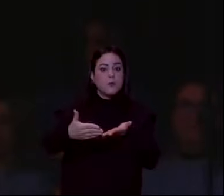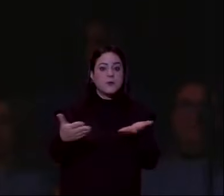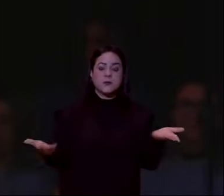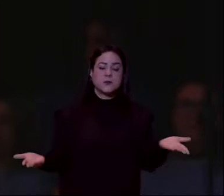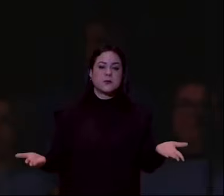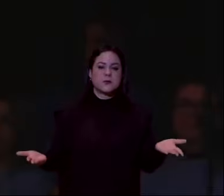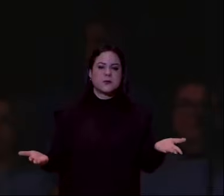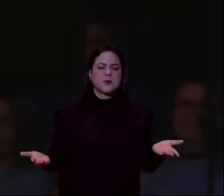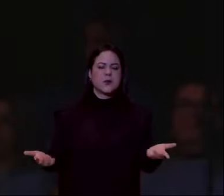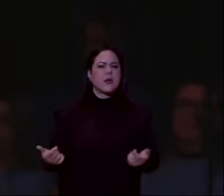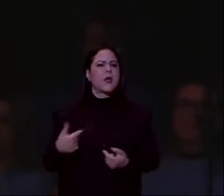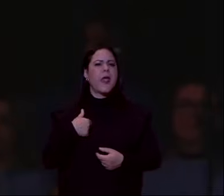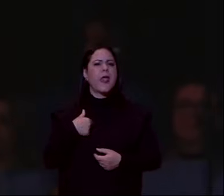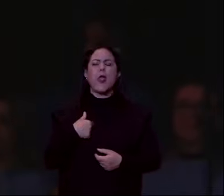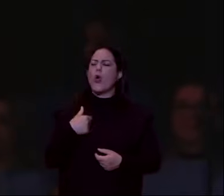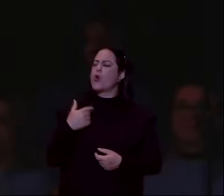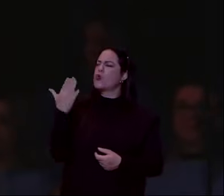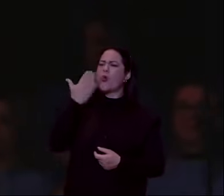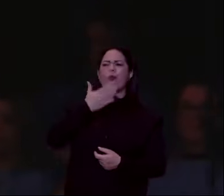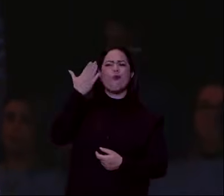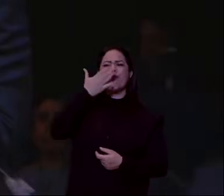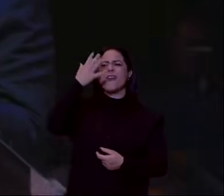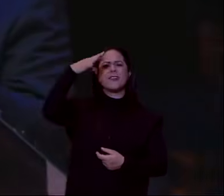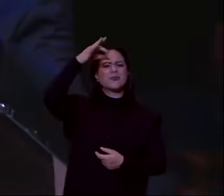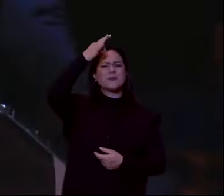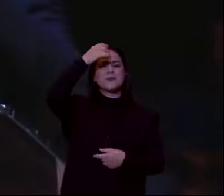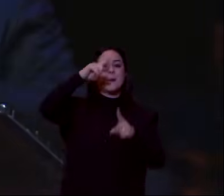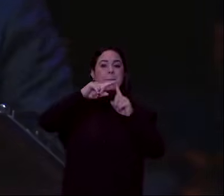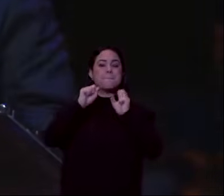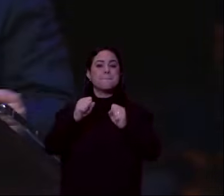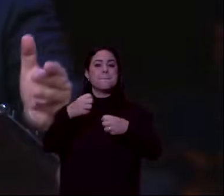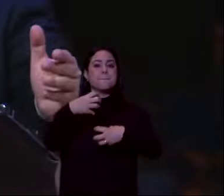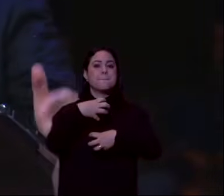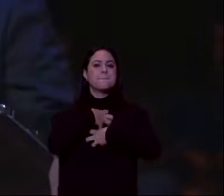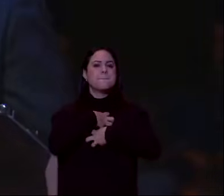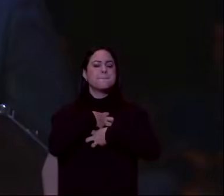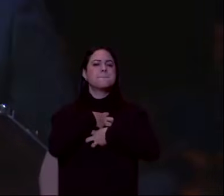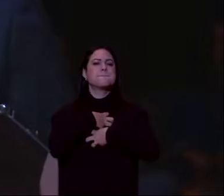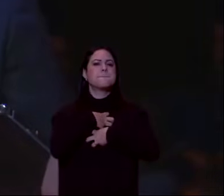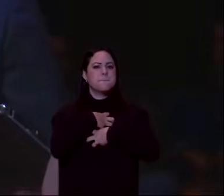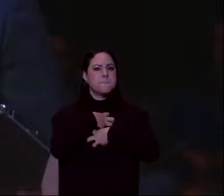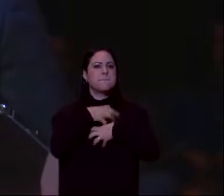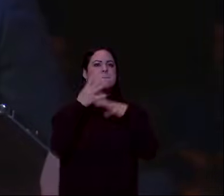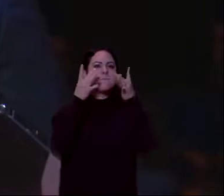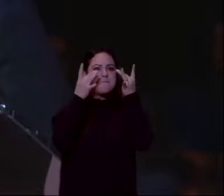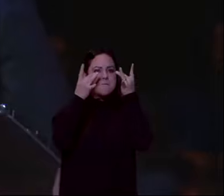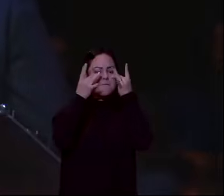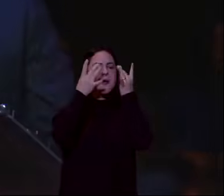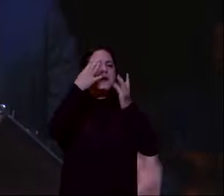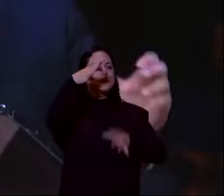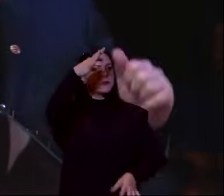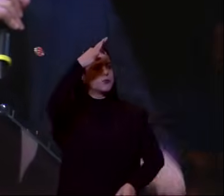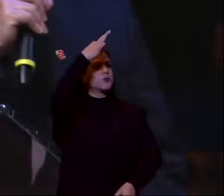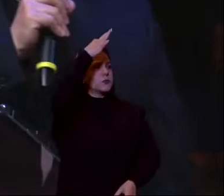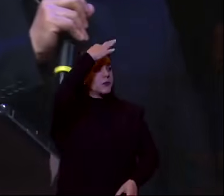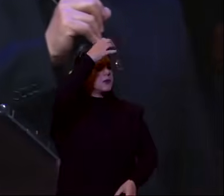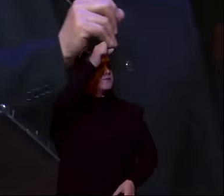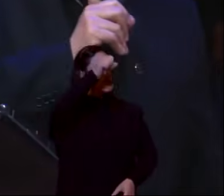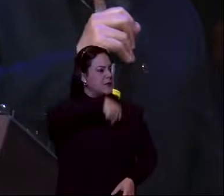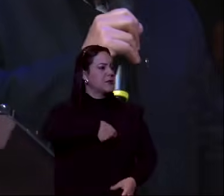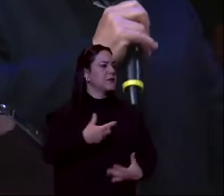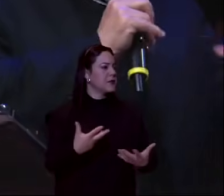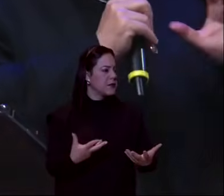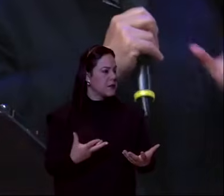Sabe, eu não posso ver o Espírito, mas eu posso sentir a presença do Espírito. E